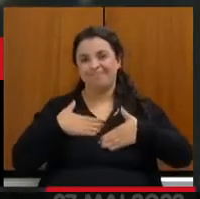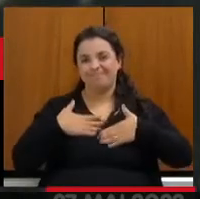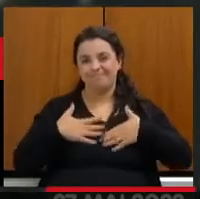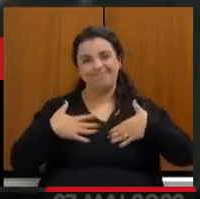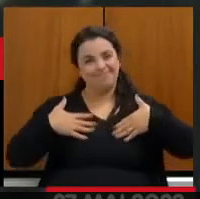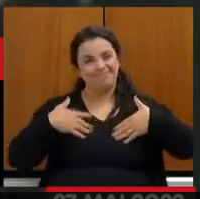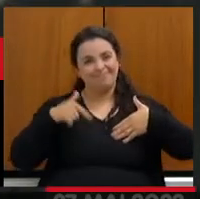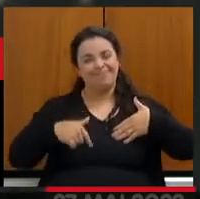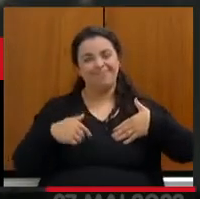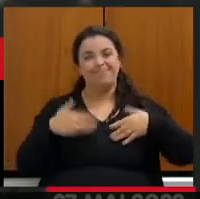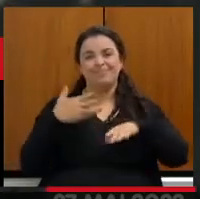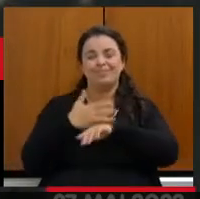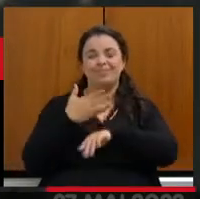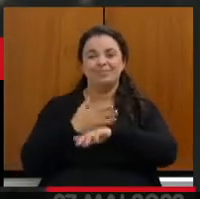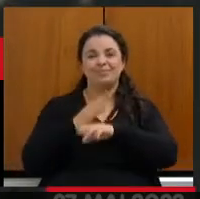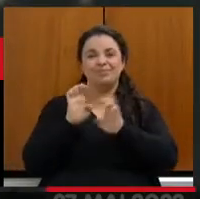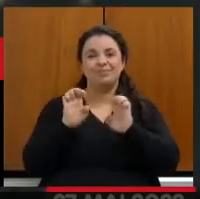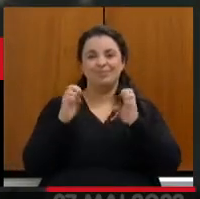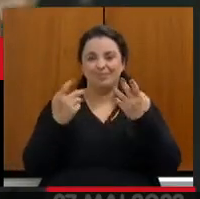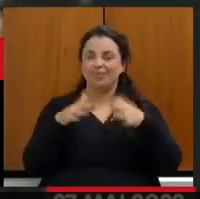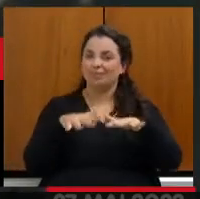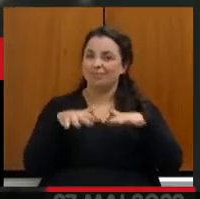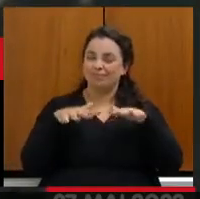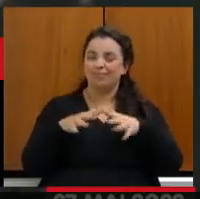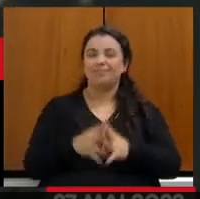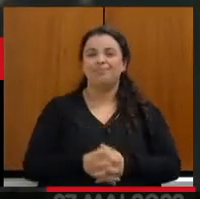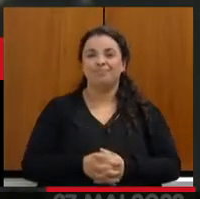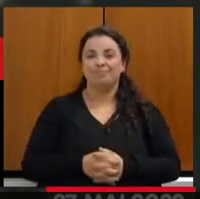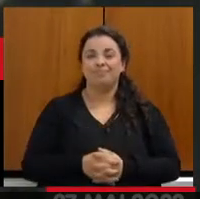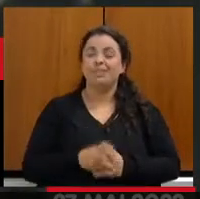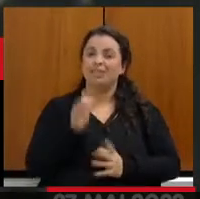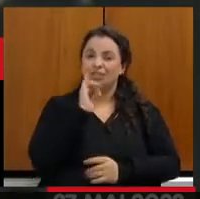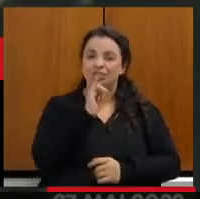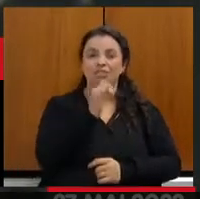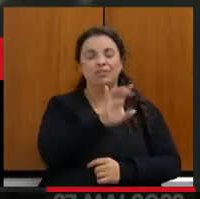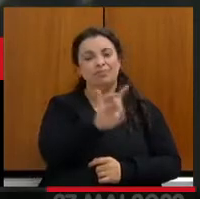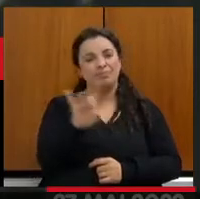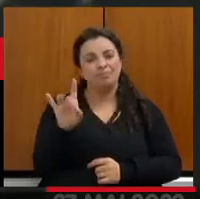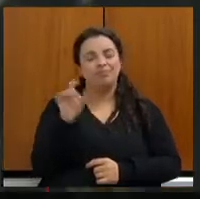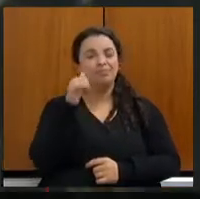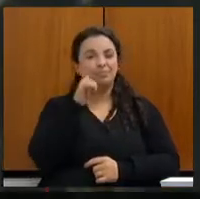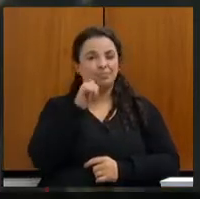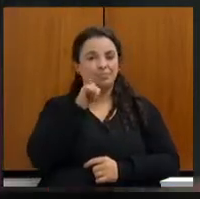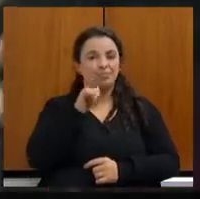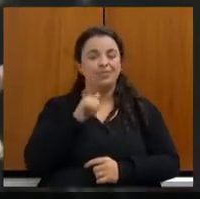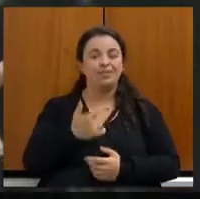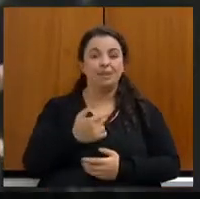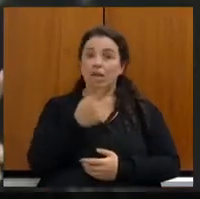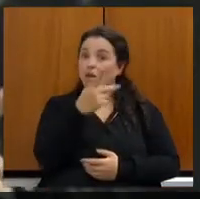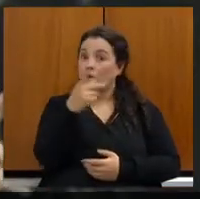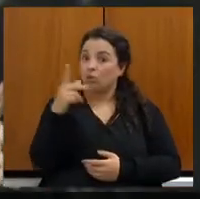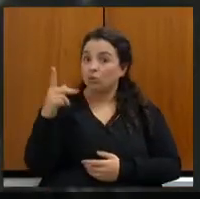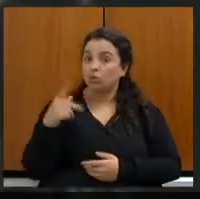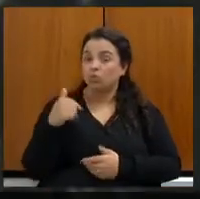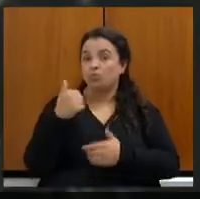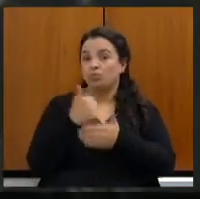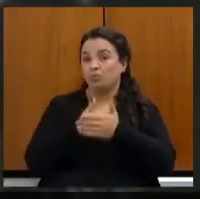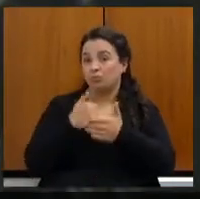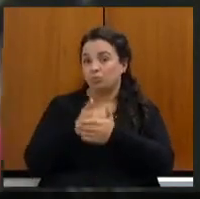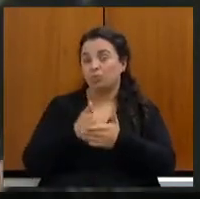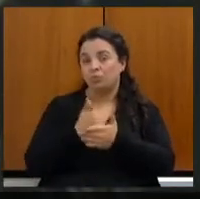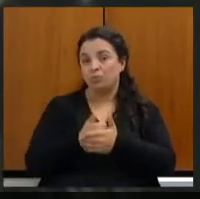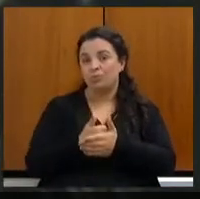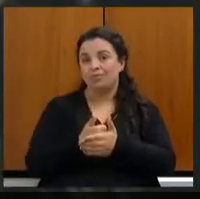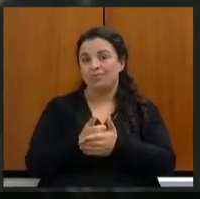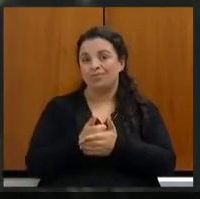dessa plenária e dizer que para cada mulher que está aqui que a luta de vocês é a luta